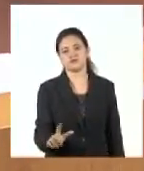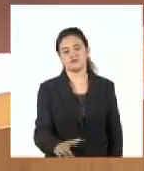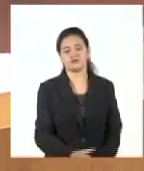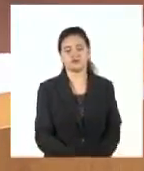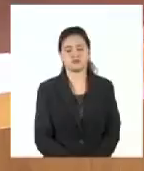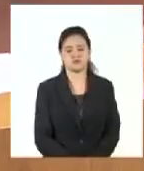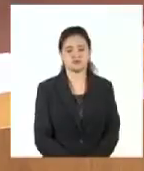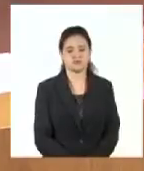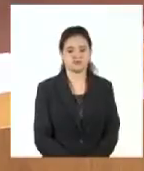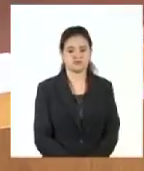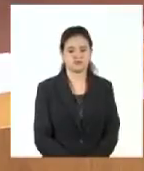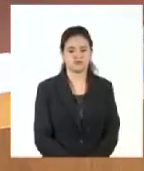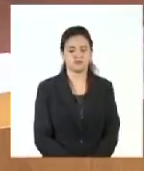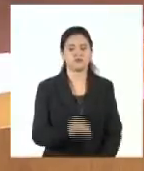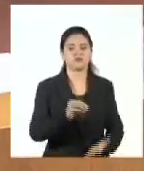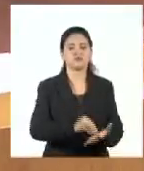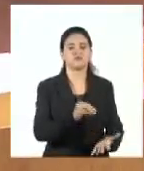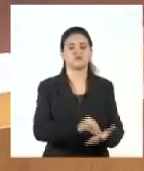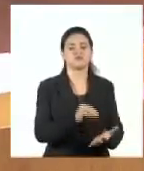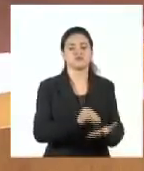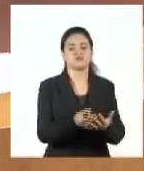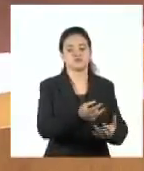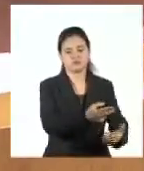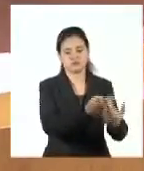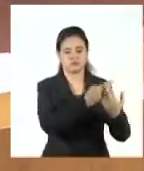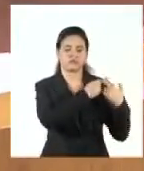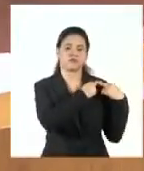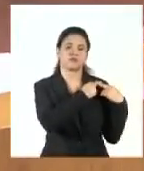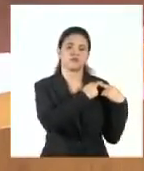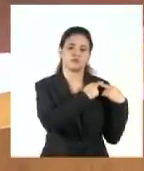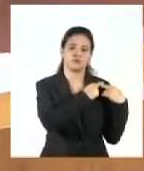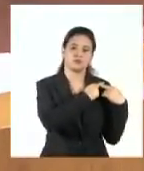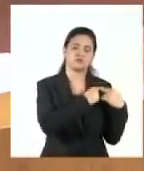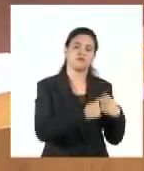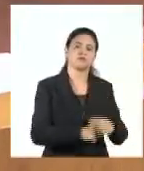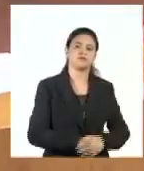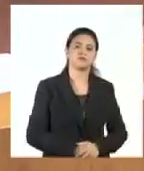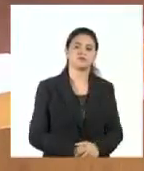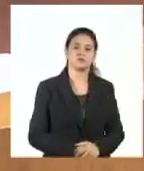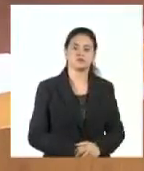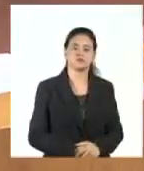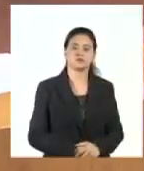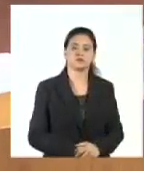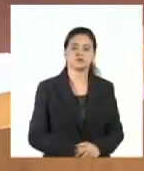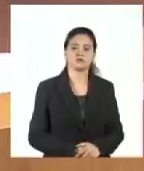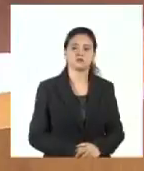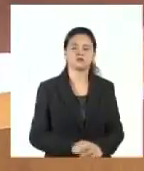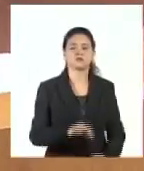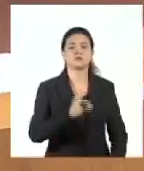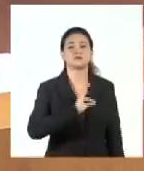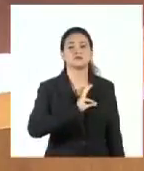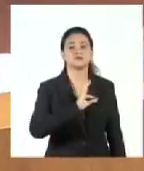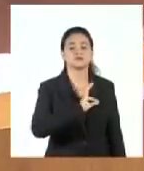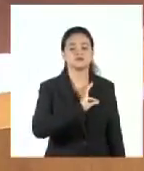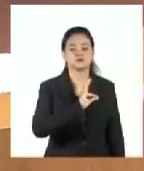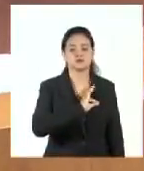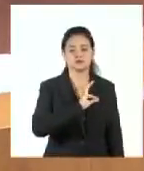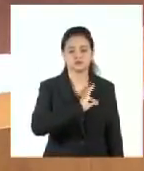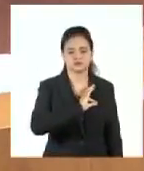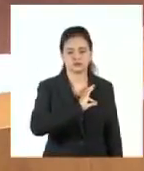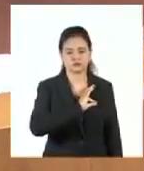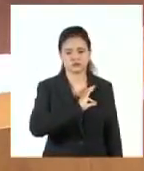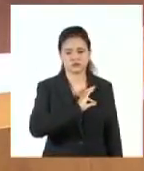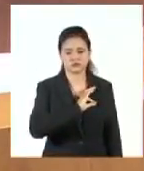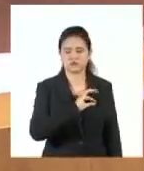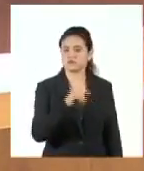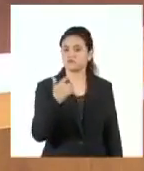De forma irresponsável, tomou essa atitude, sem que os policiais tivessem as mínimas condições